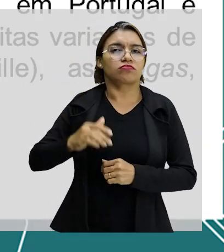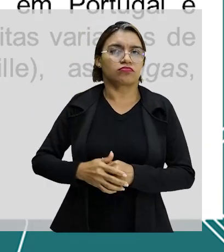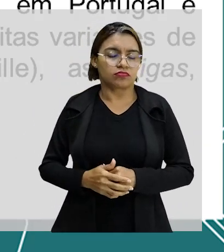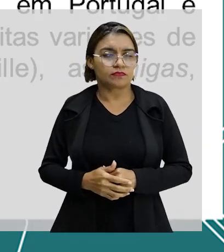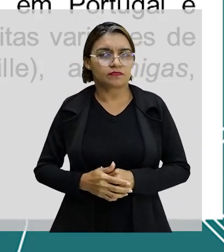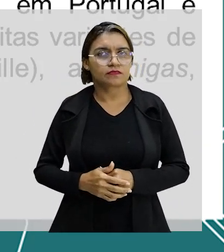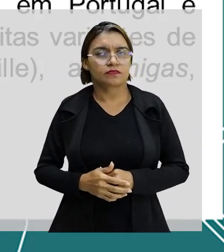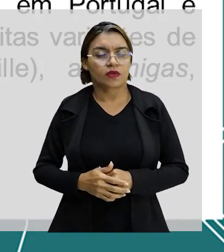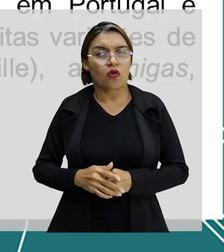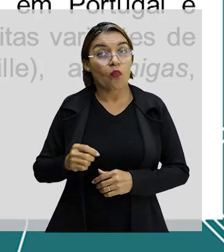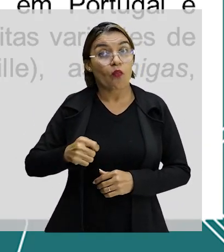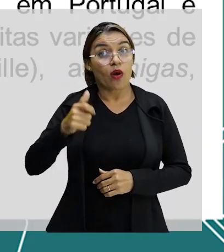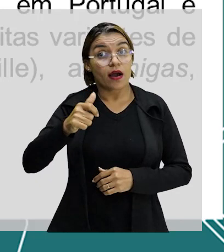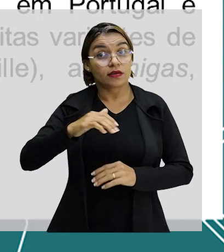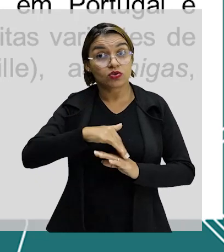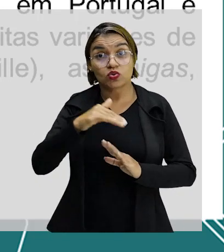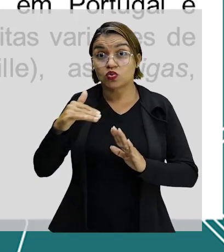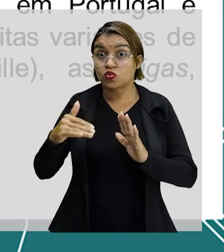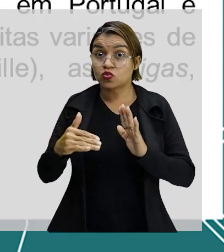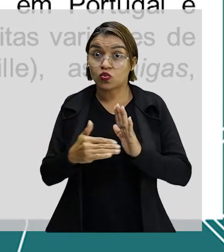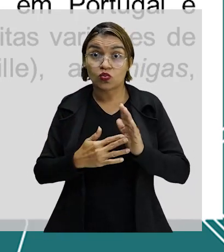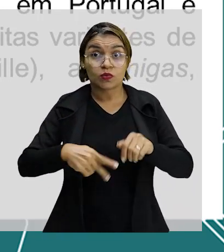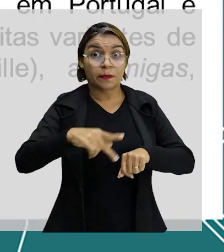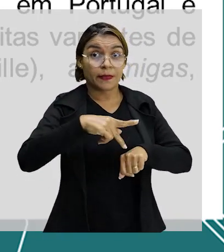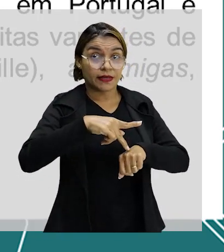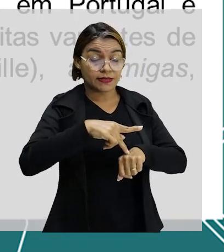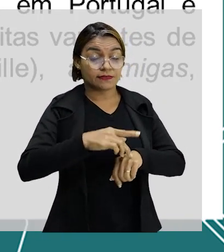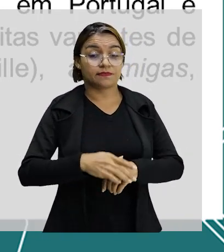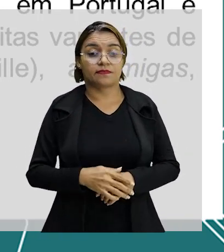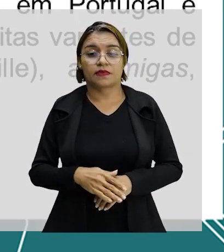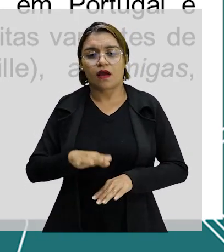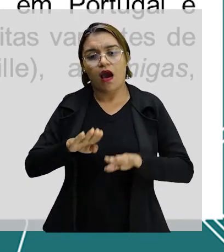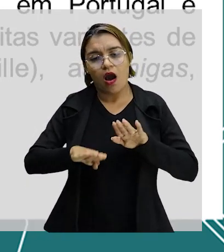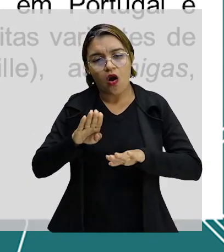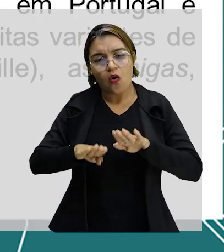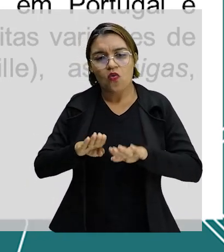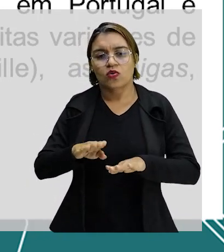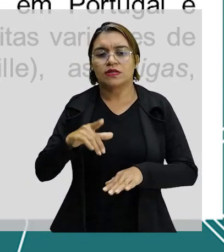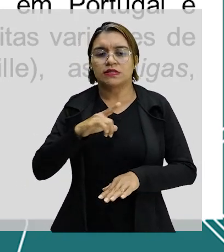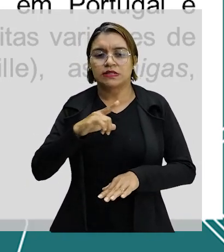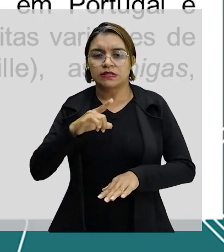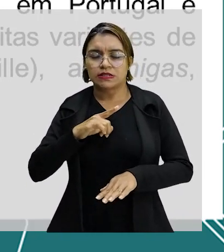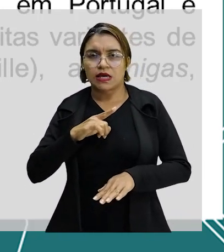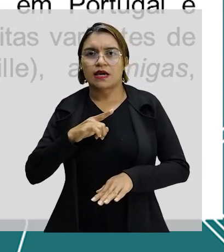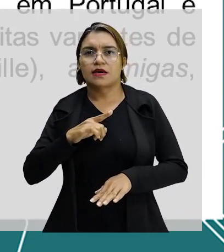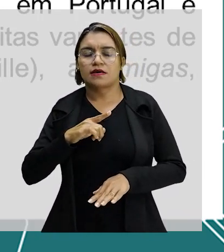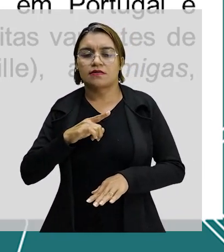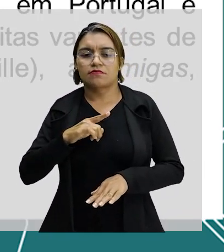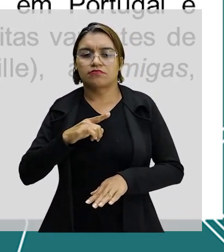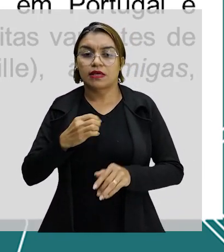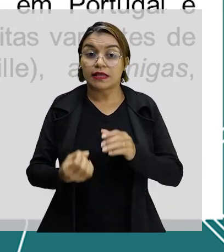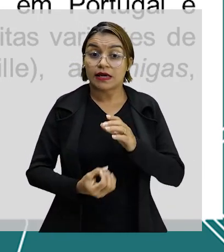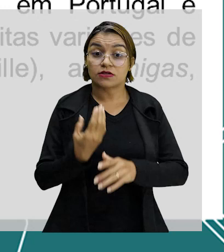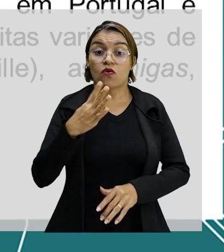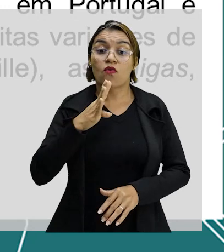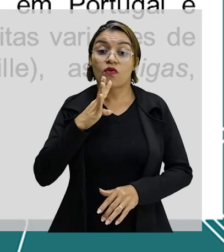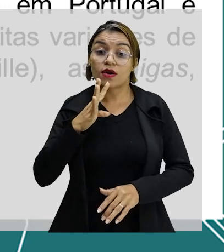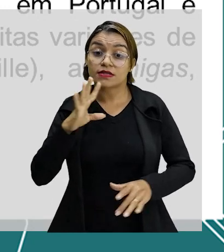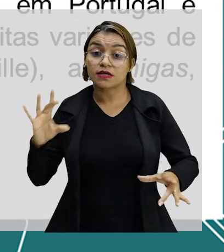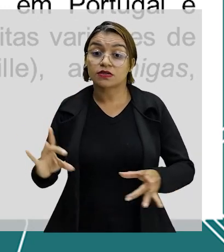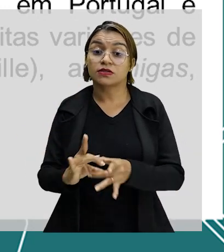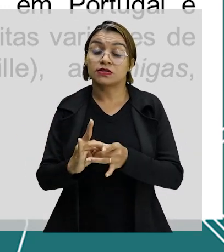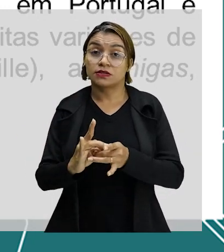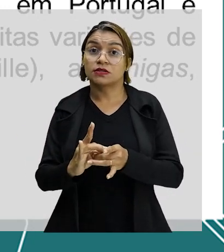todo ou a quase todo o território, embora algumas tenham uma origem conhecida e continuem a ser associadas